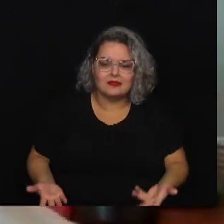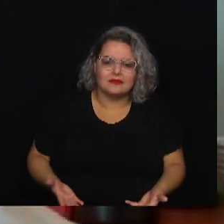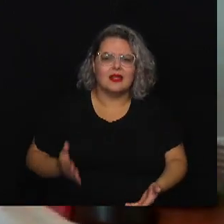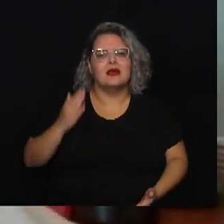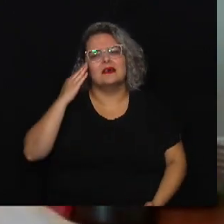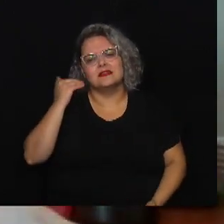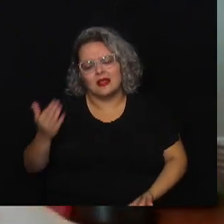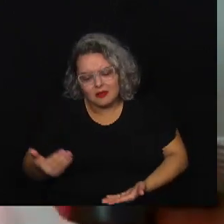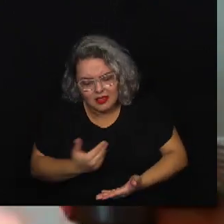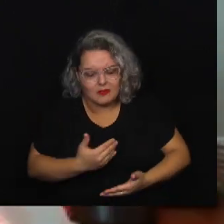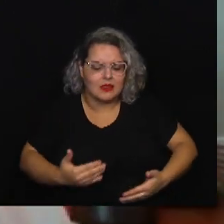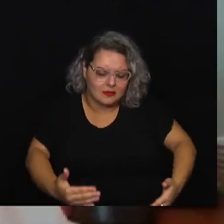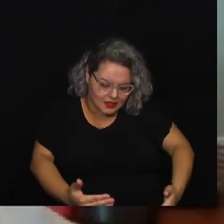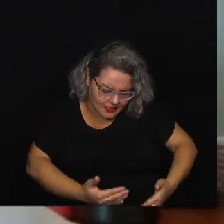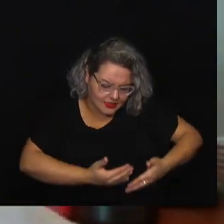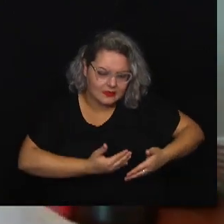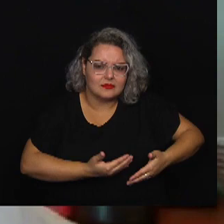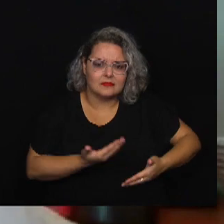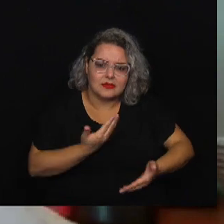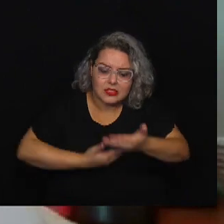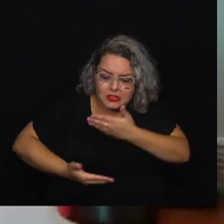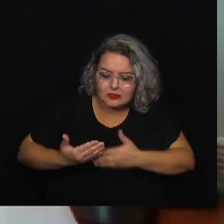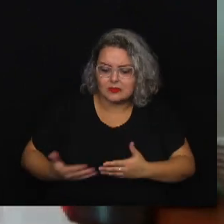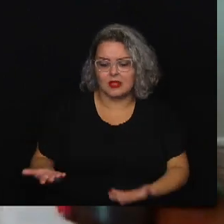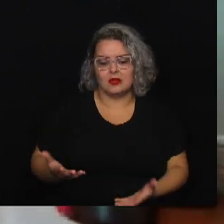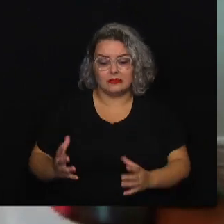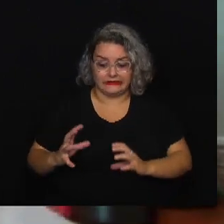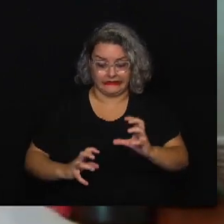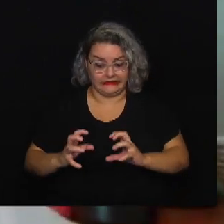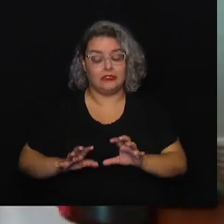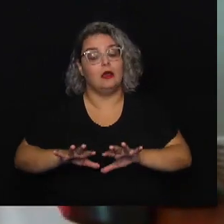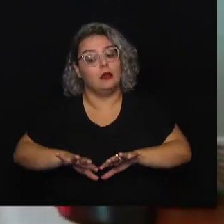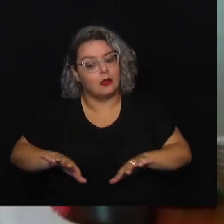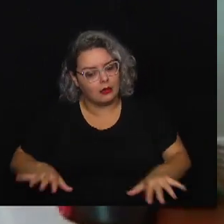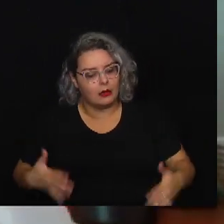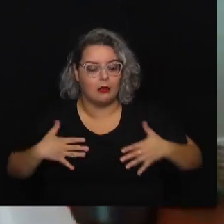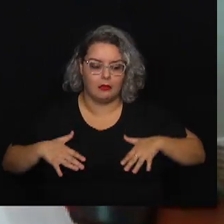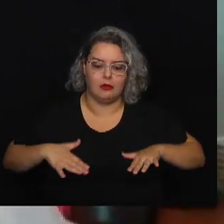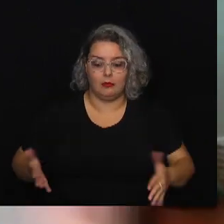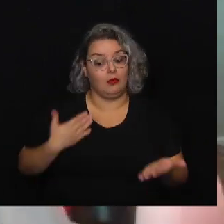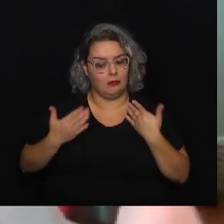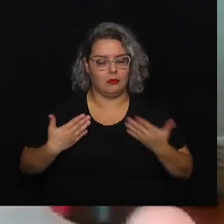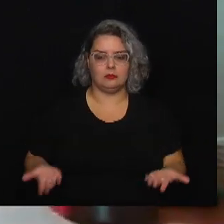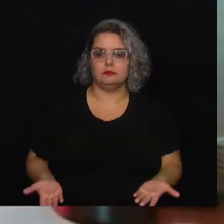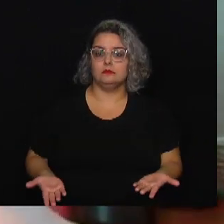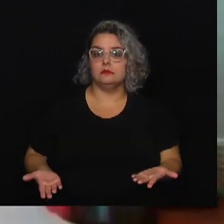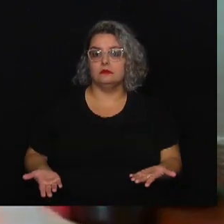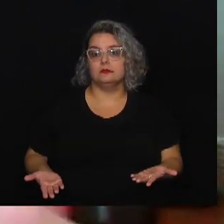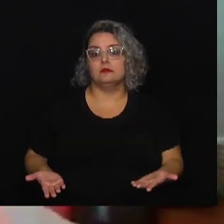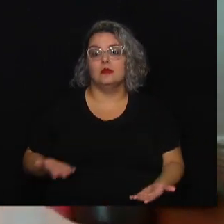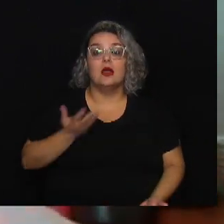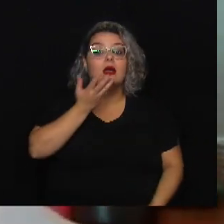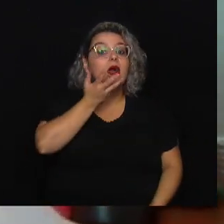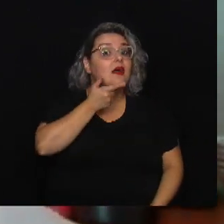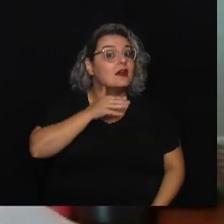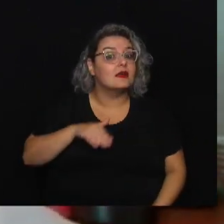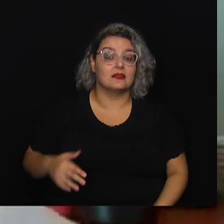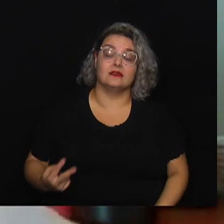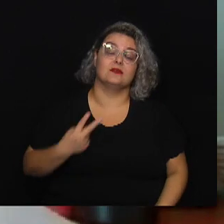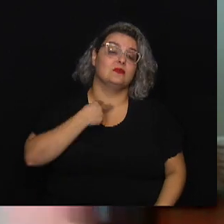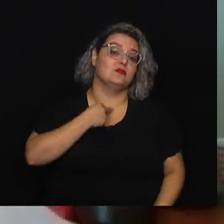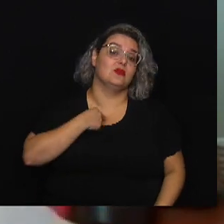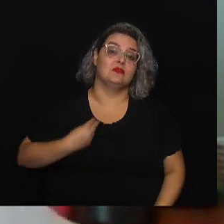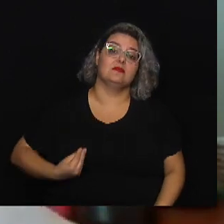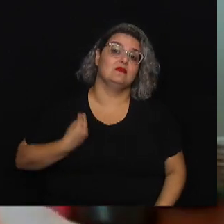dar colo, sabe mediar conflito. Então, é um lugar que a criança não pode viver sem. Por isso que a gente luta tanto, para